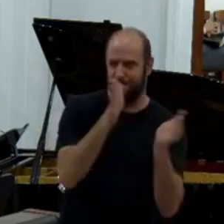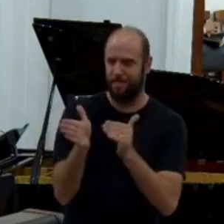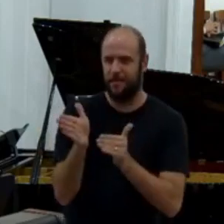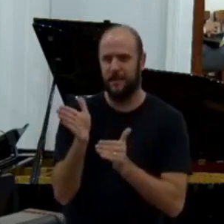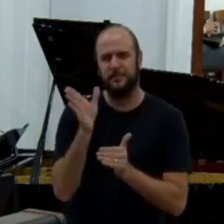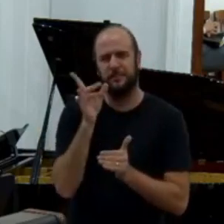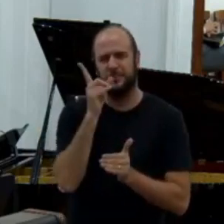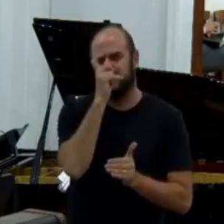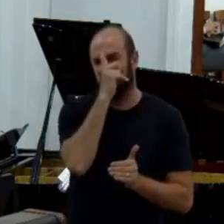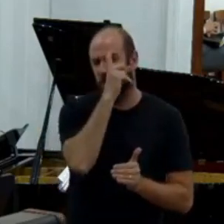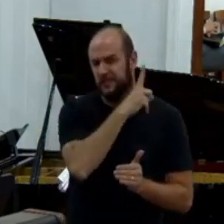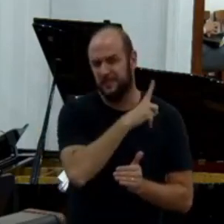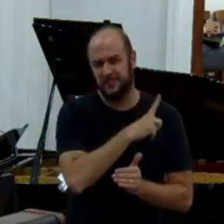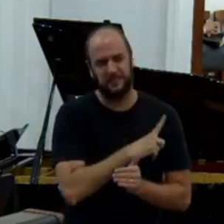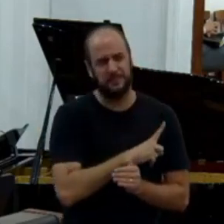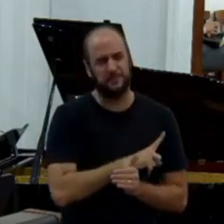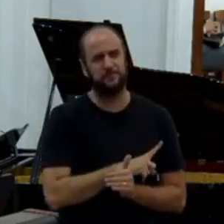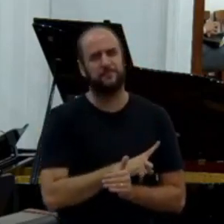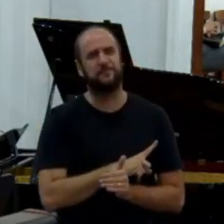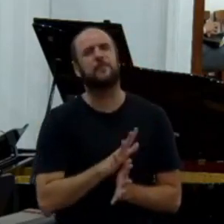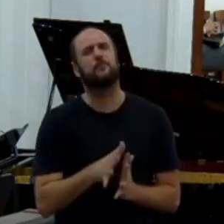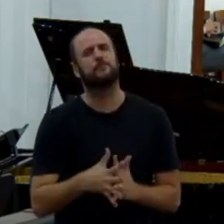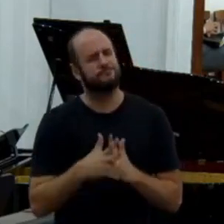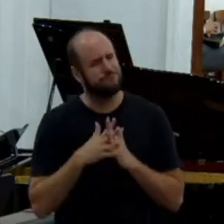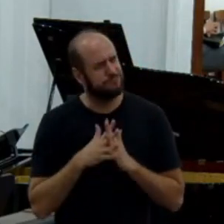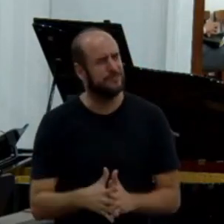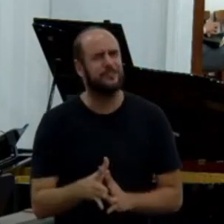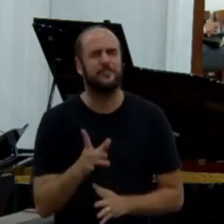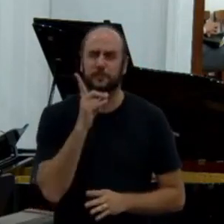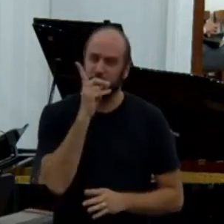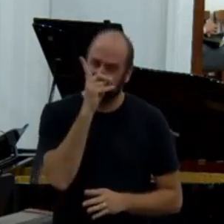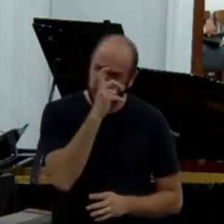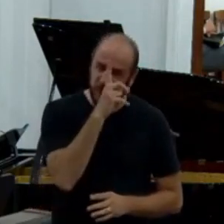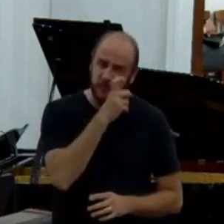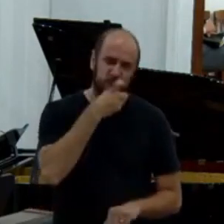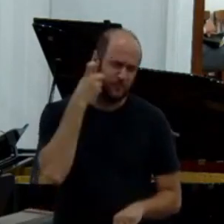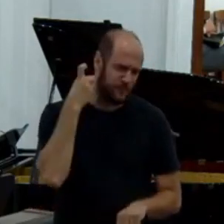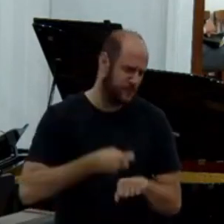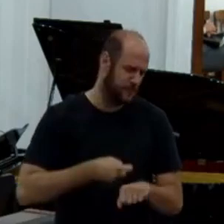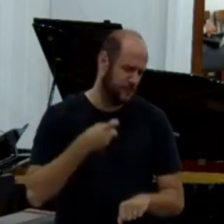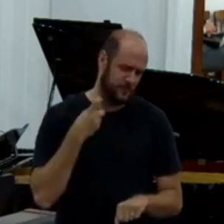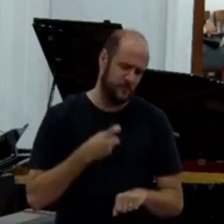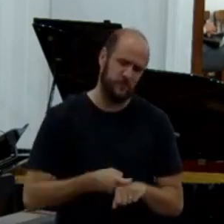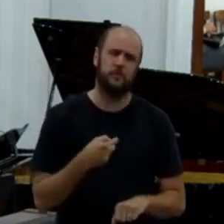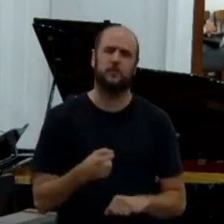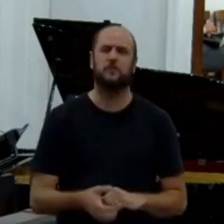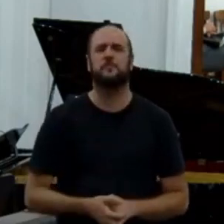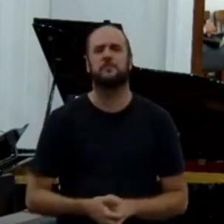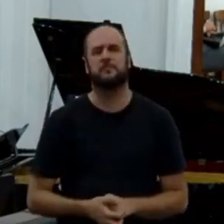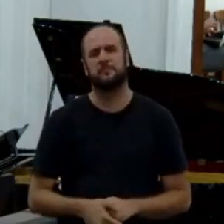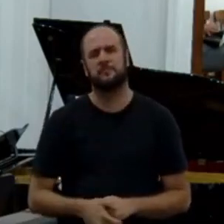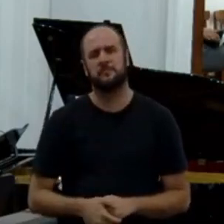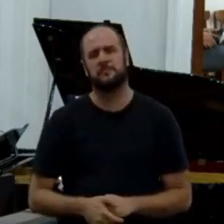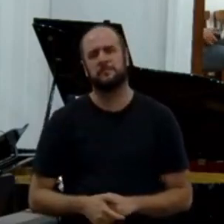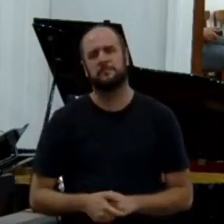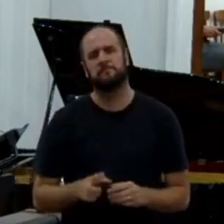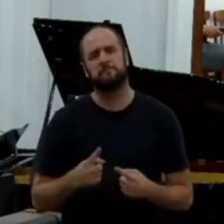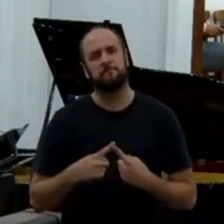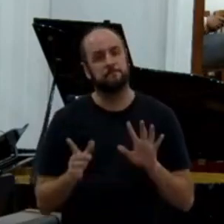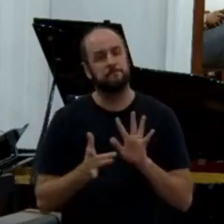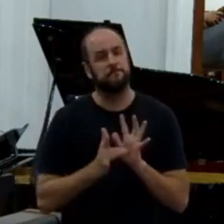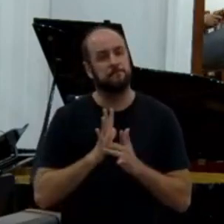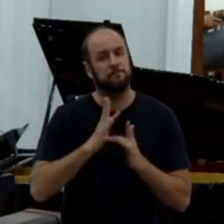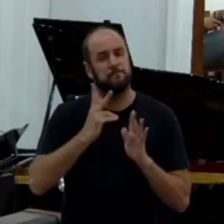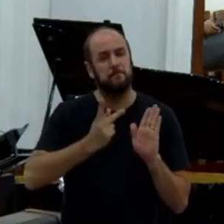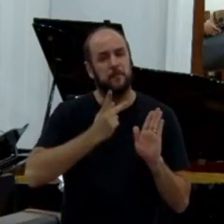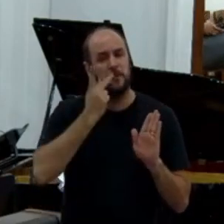Não é um caminho simples, pelo contrário, é um caminho duro e difícil. Mas Cristo